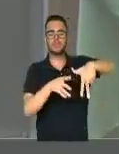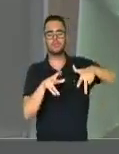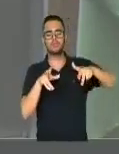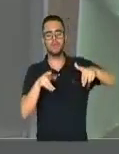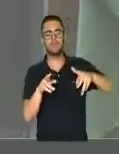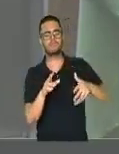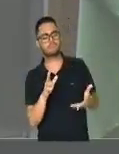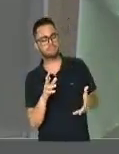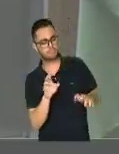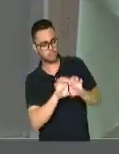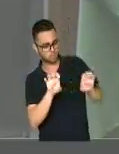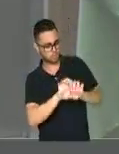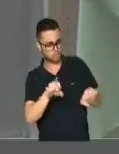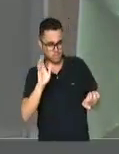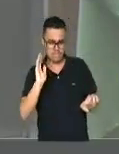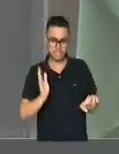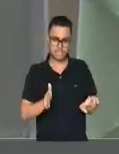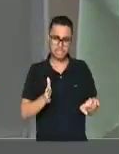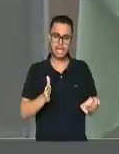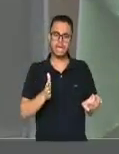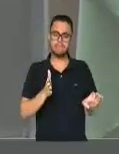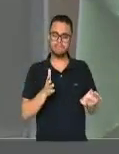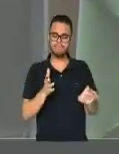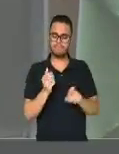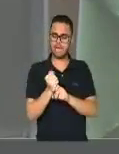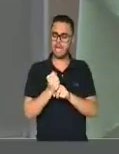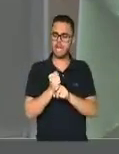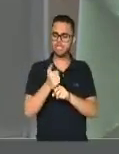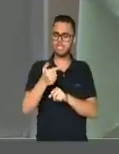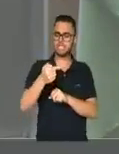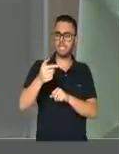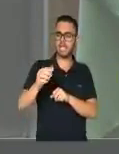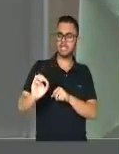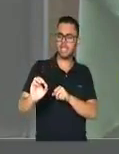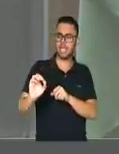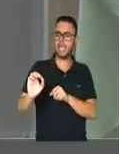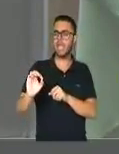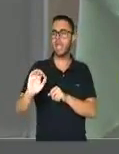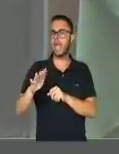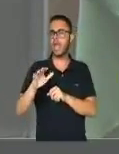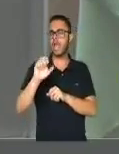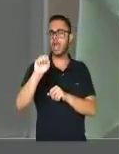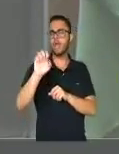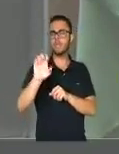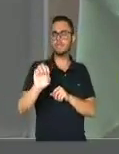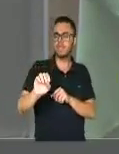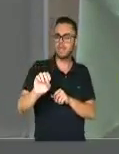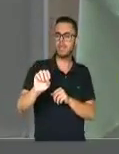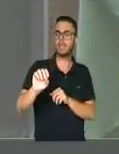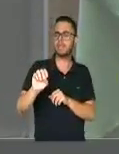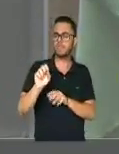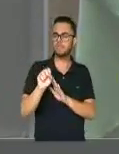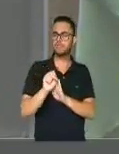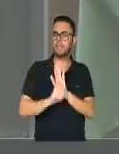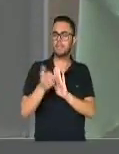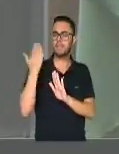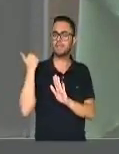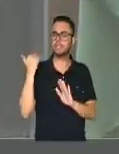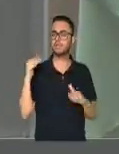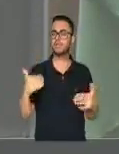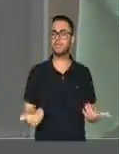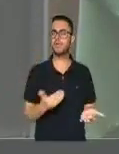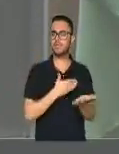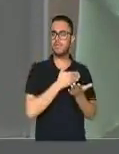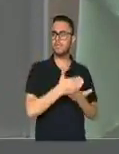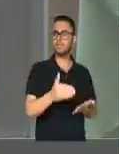vinha, inclusive, dos anos 70, dos anos 80, quando se estruturaram nesse